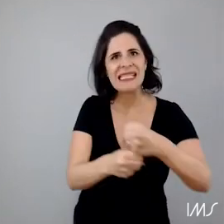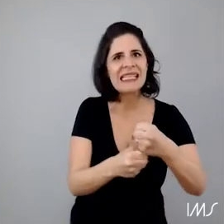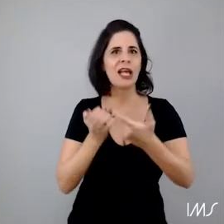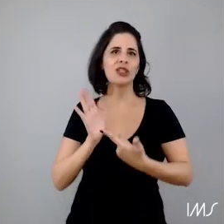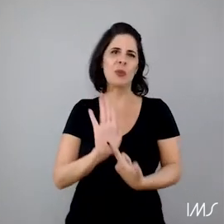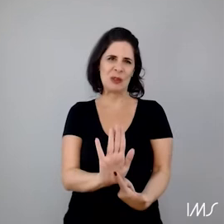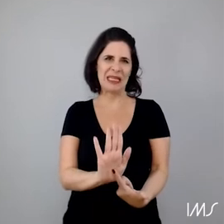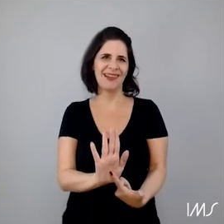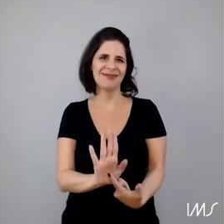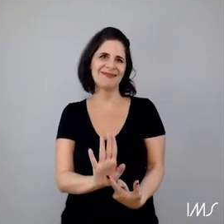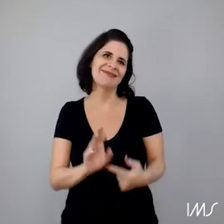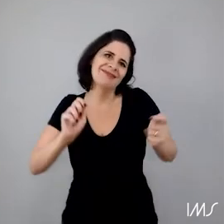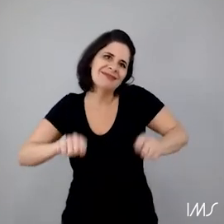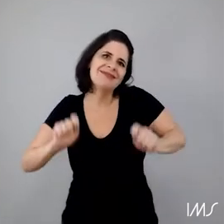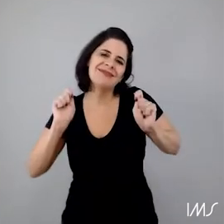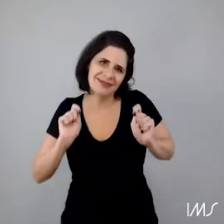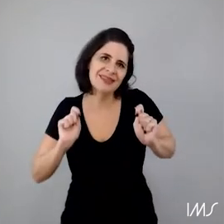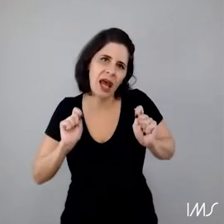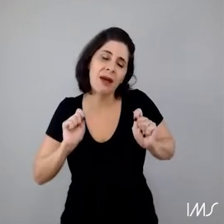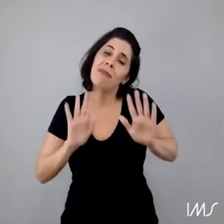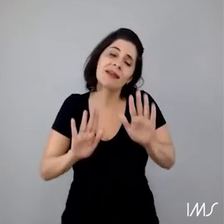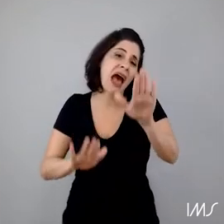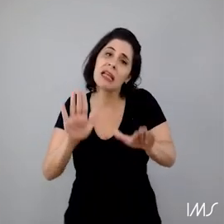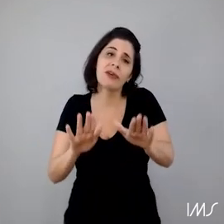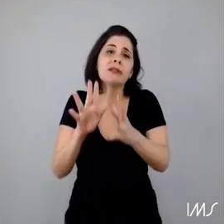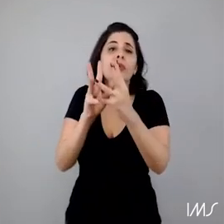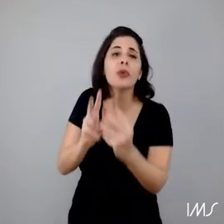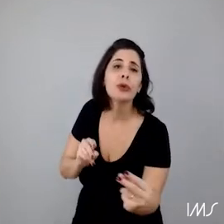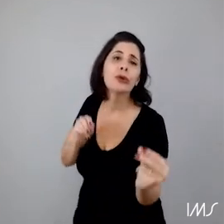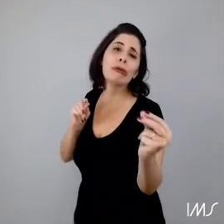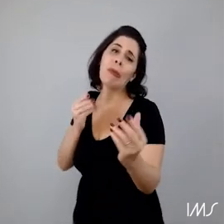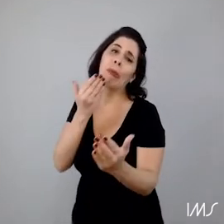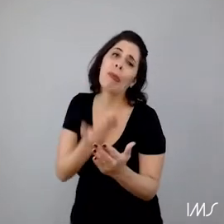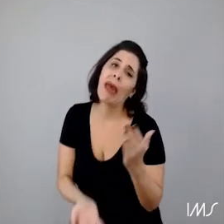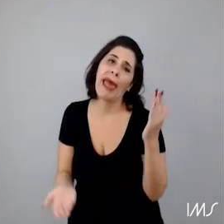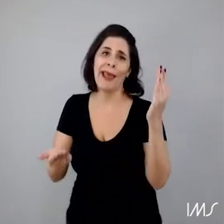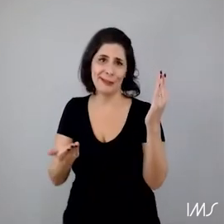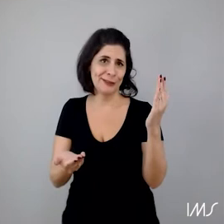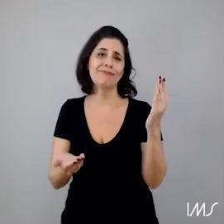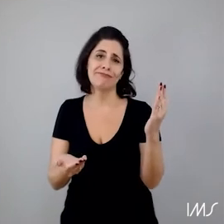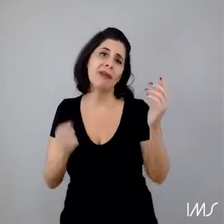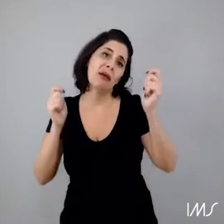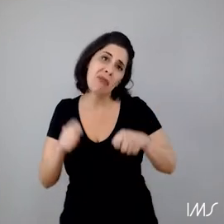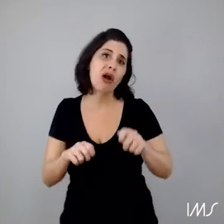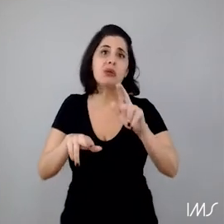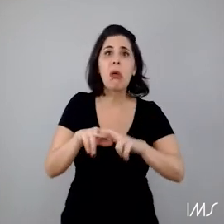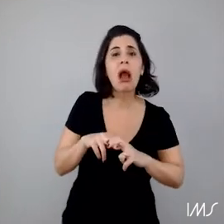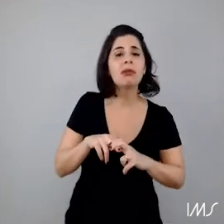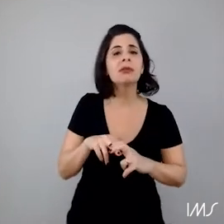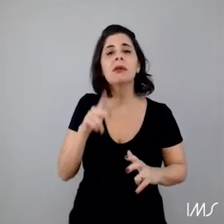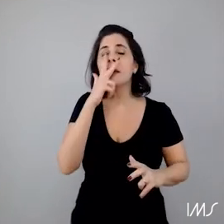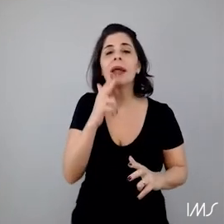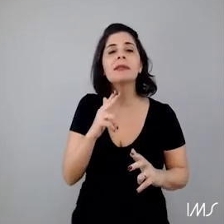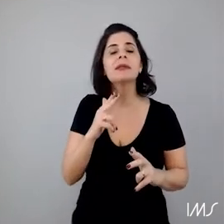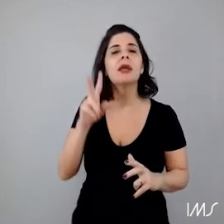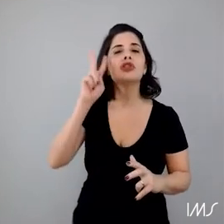de atenção e desatenção e por falta de uma estrutura, de fato, de formação,